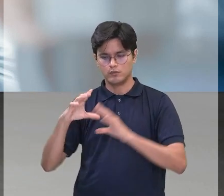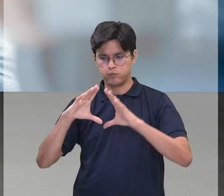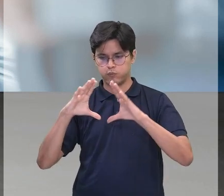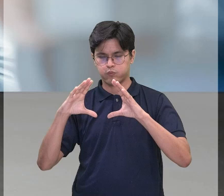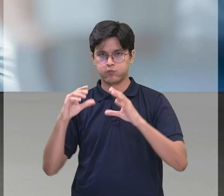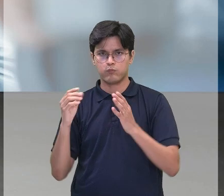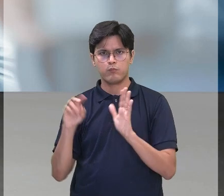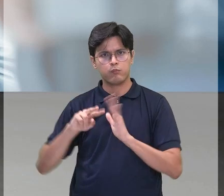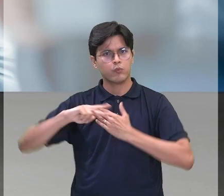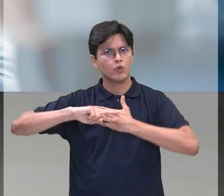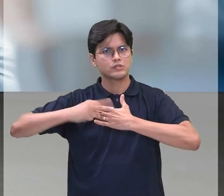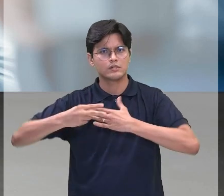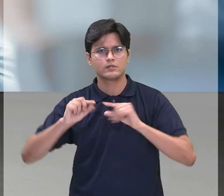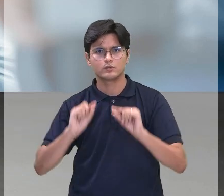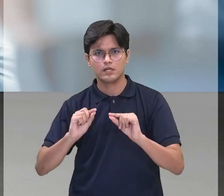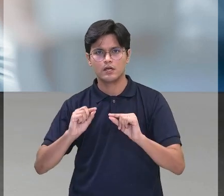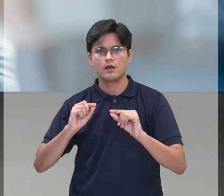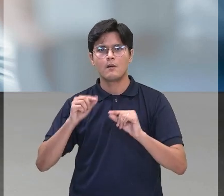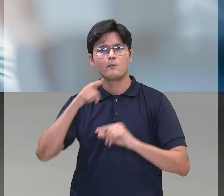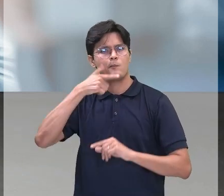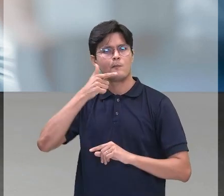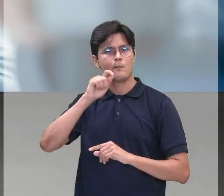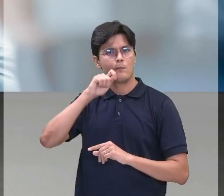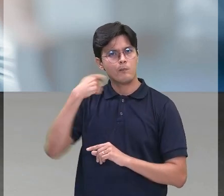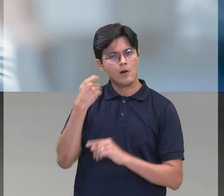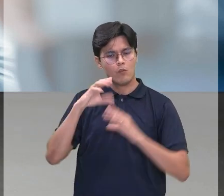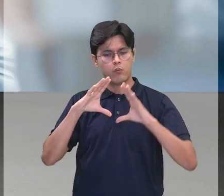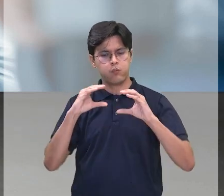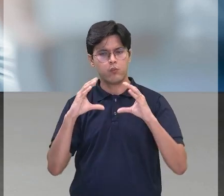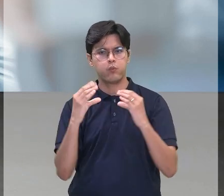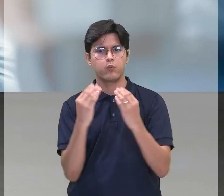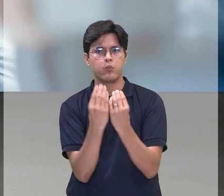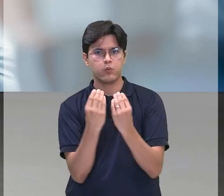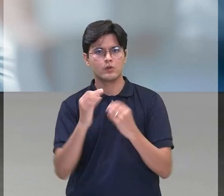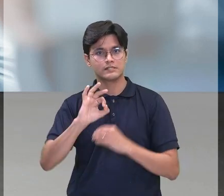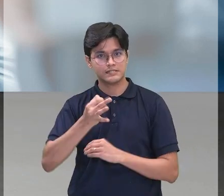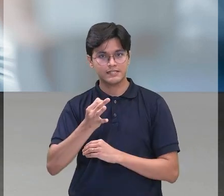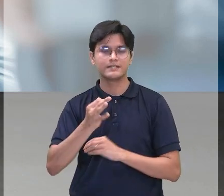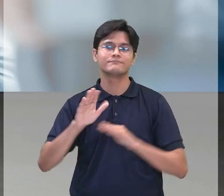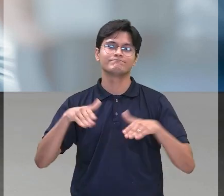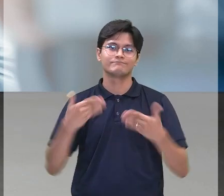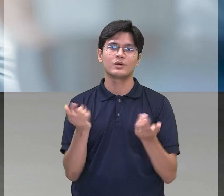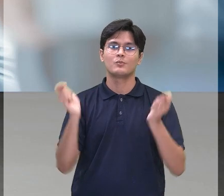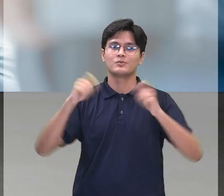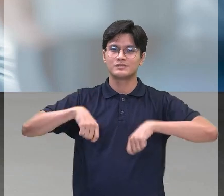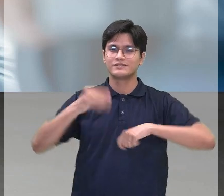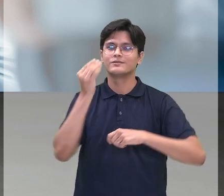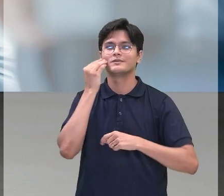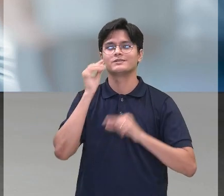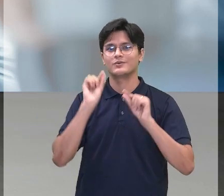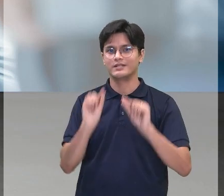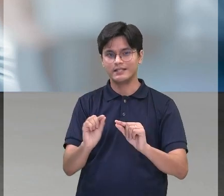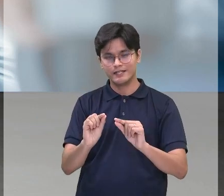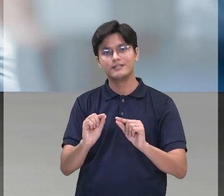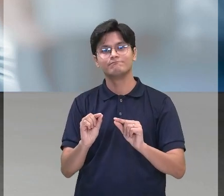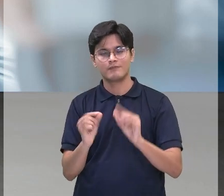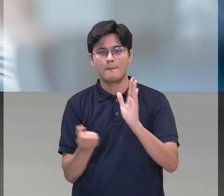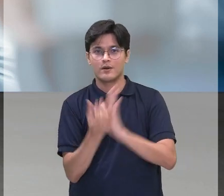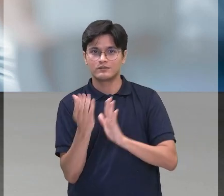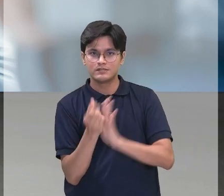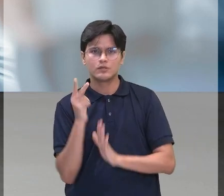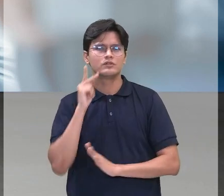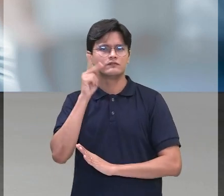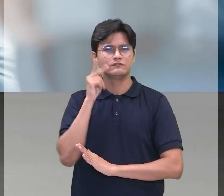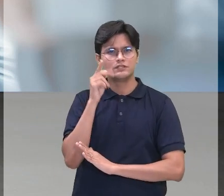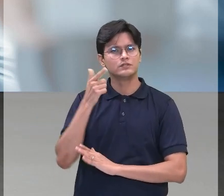por exemplo, aquele pão fofinho. Tá? Então a gente consegue observar nessa produção aí de pães, de vinhos, de